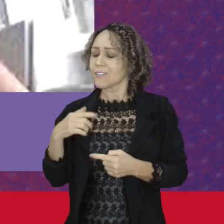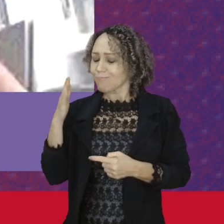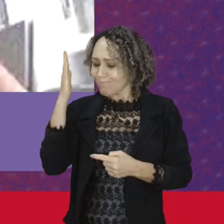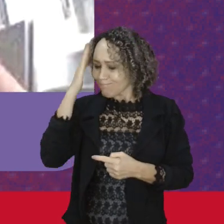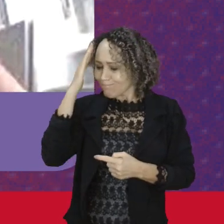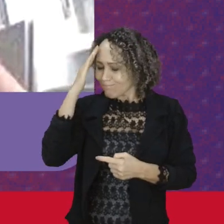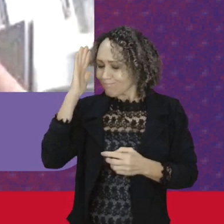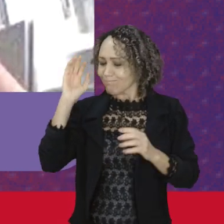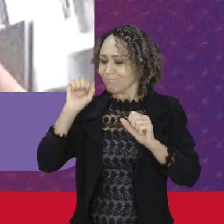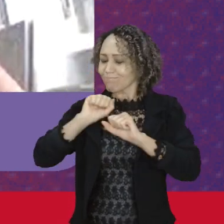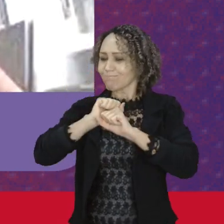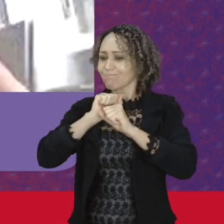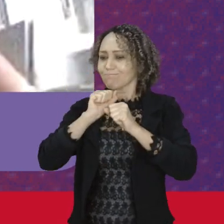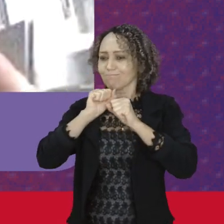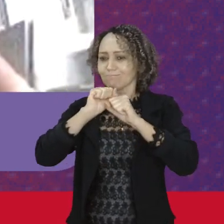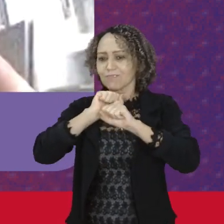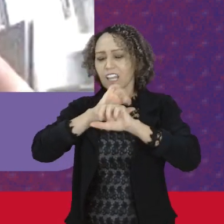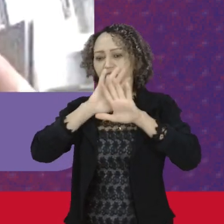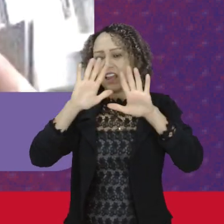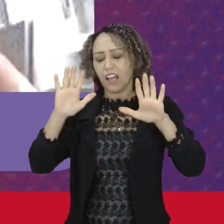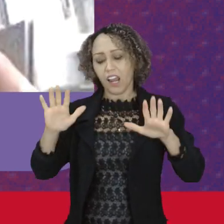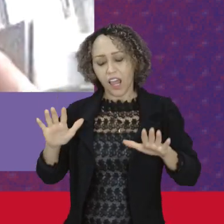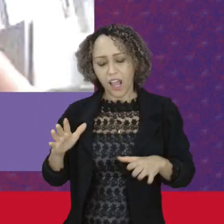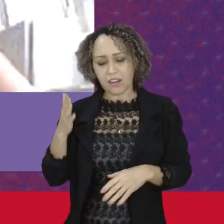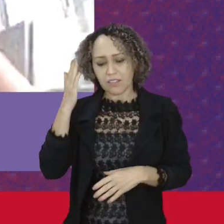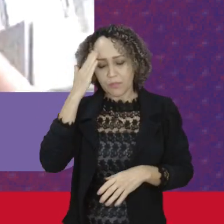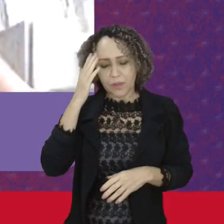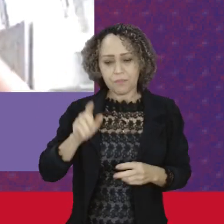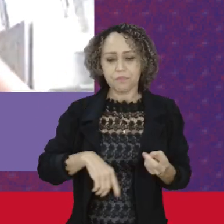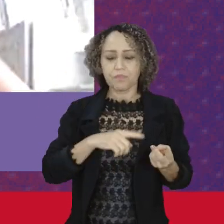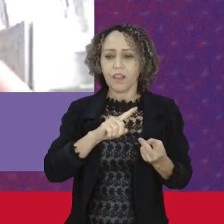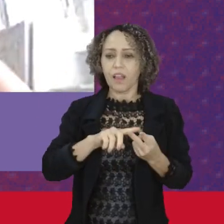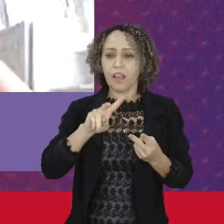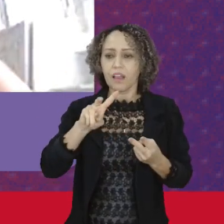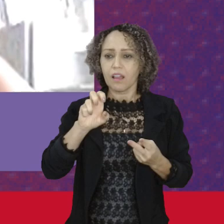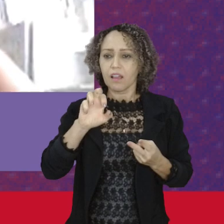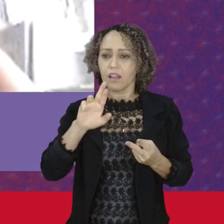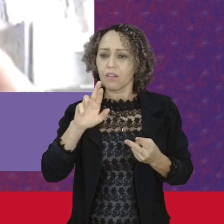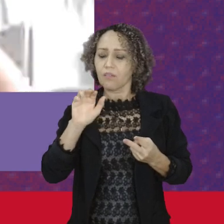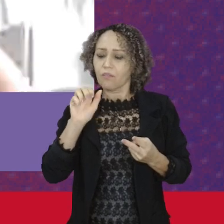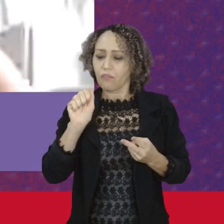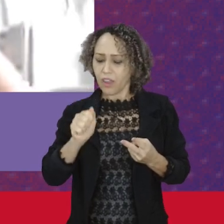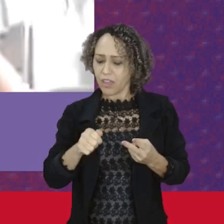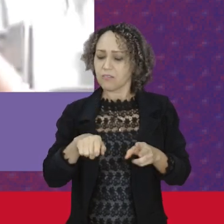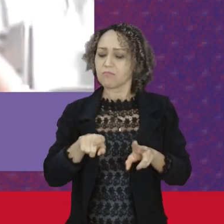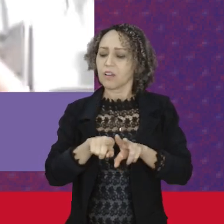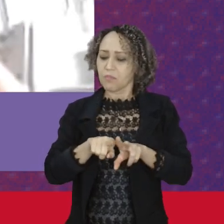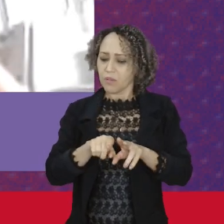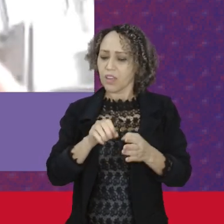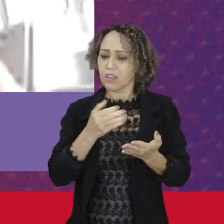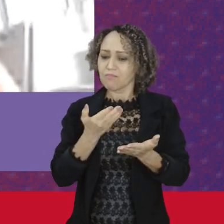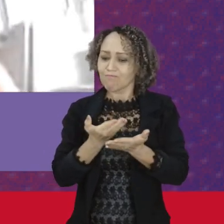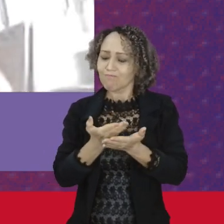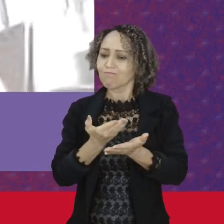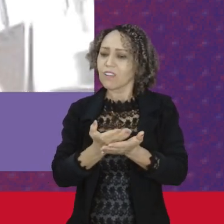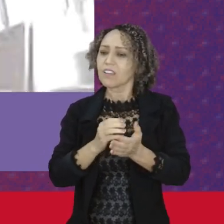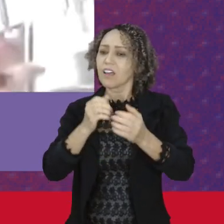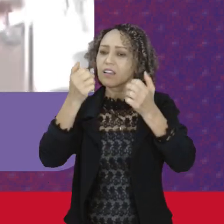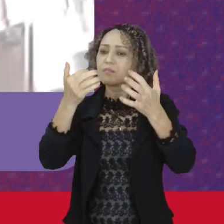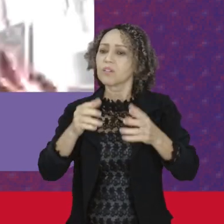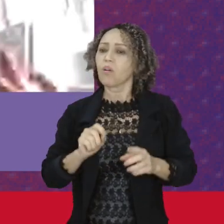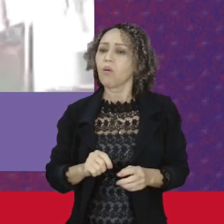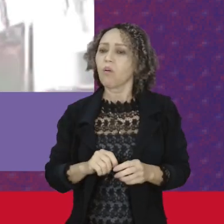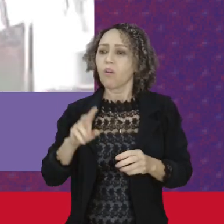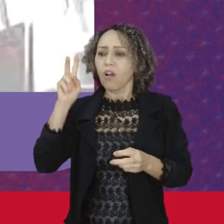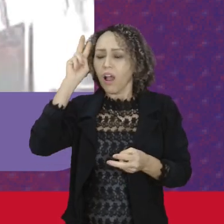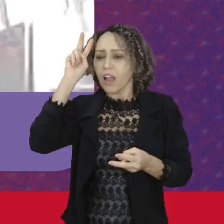saiba que, como a Vera colocou aqui no começo, a Melinha também colocou nas aulas, né, com base no que a Melinha colocou nas aulas, a história do feminismo, a história